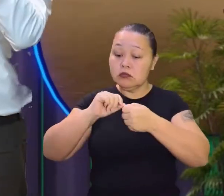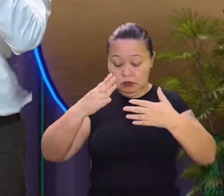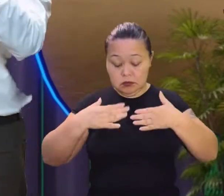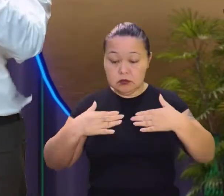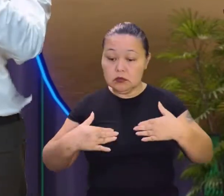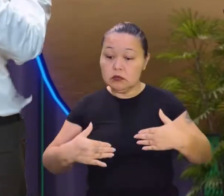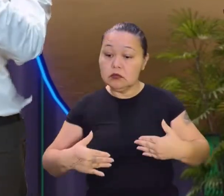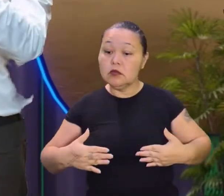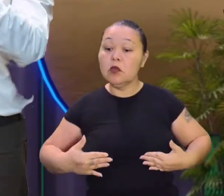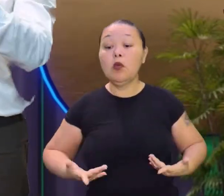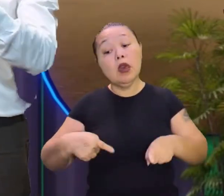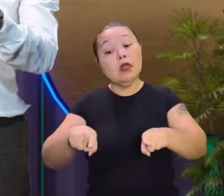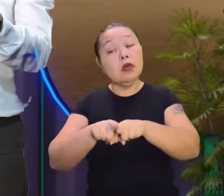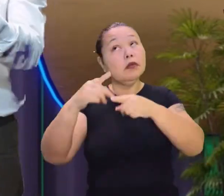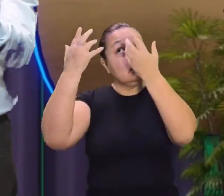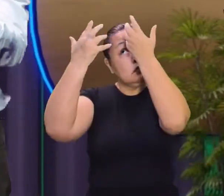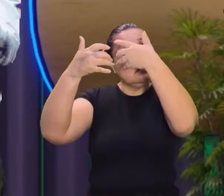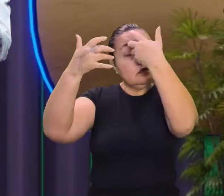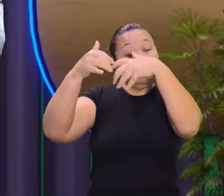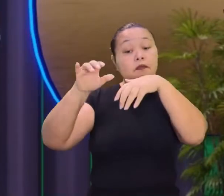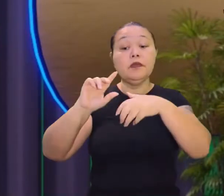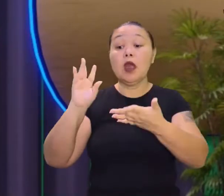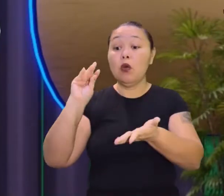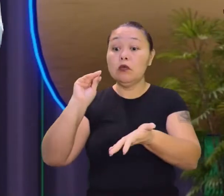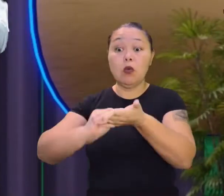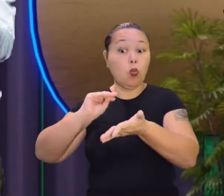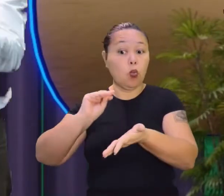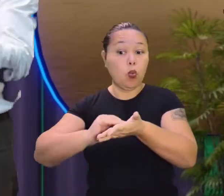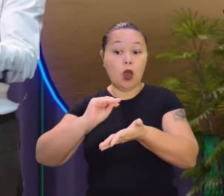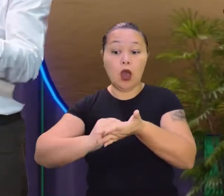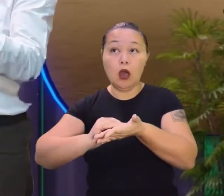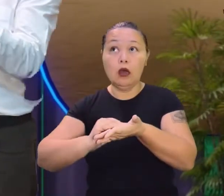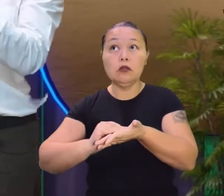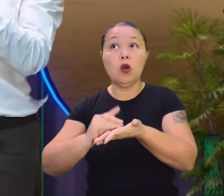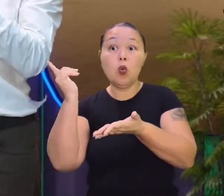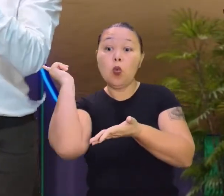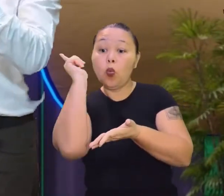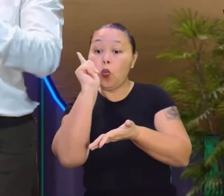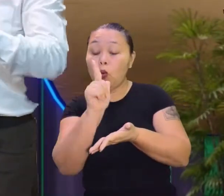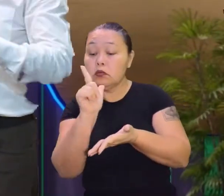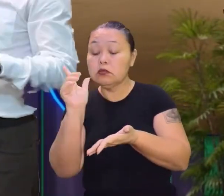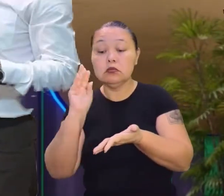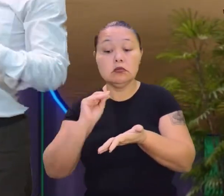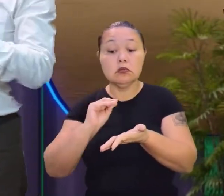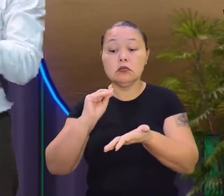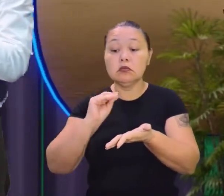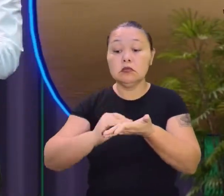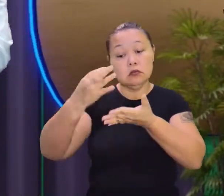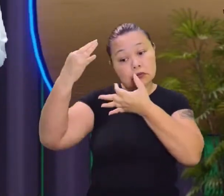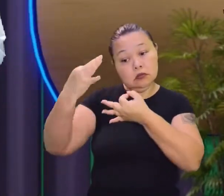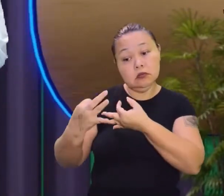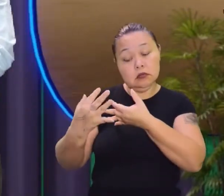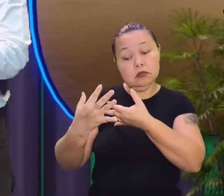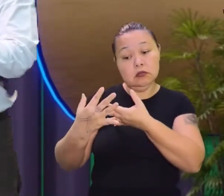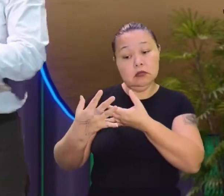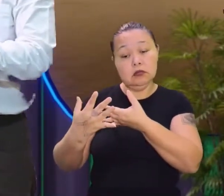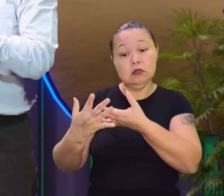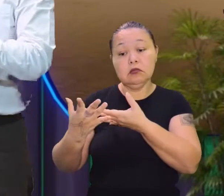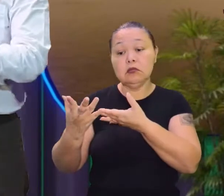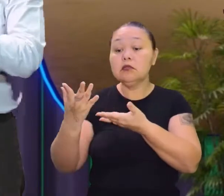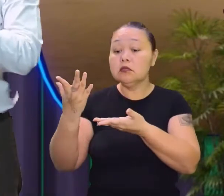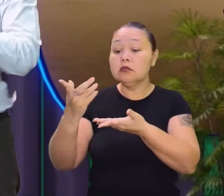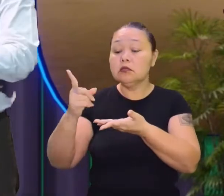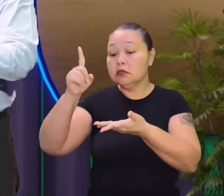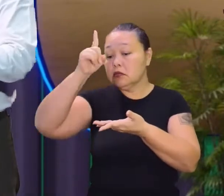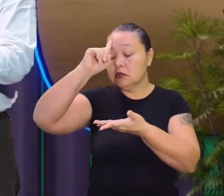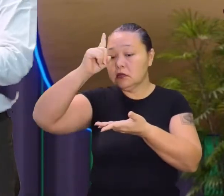inclusive o cérebro. Quando essa necessidade não é adquirida, não é adequadamente colocada